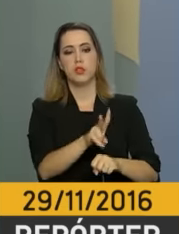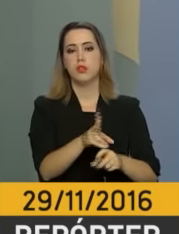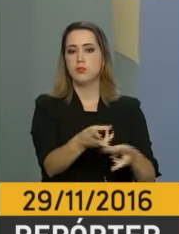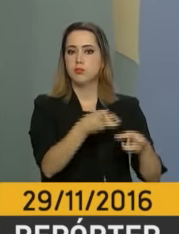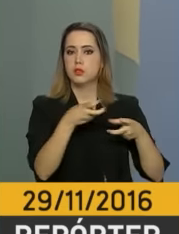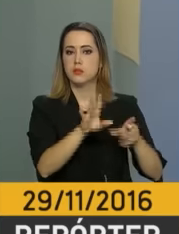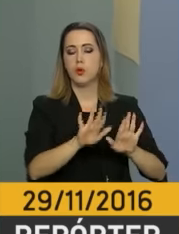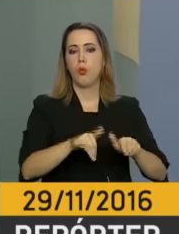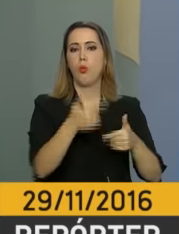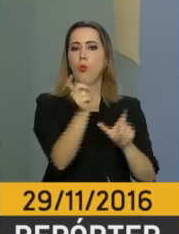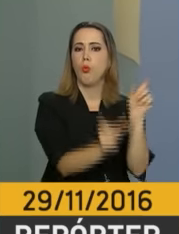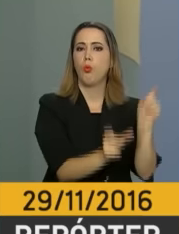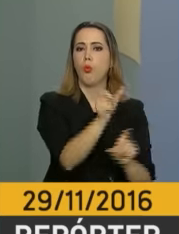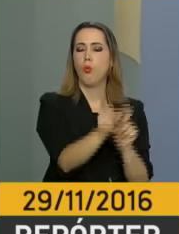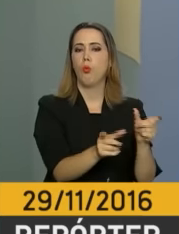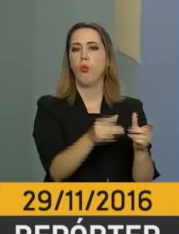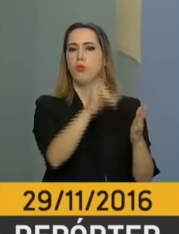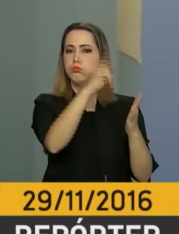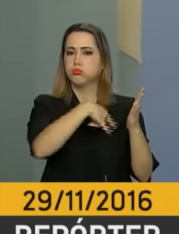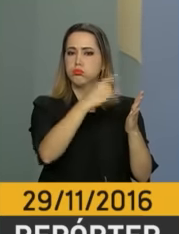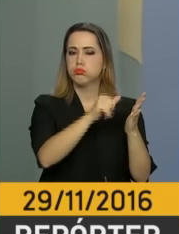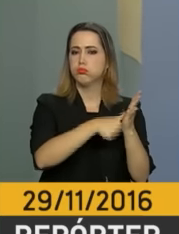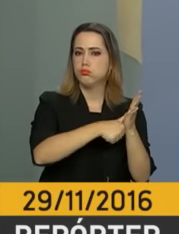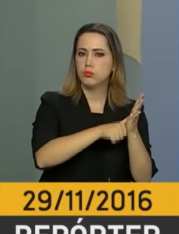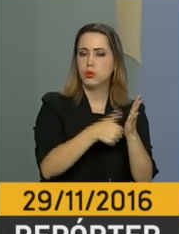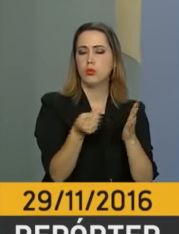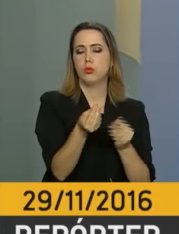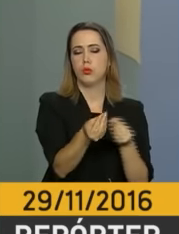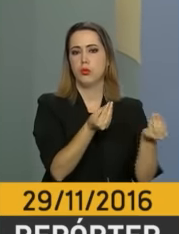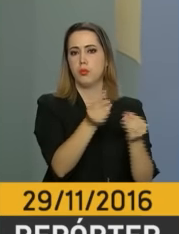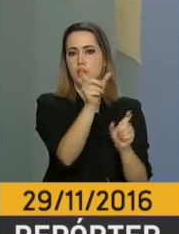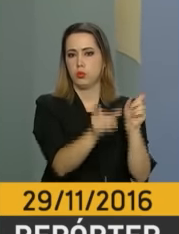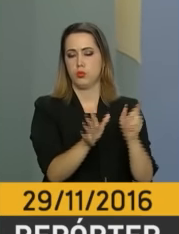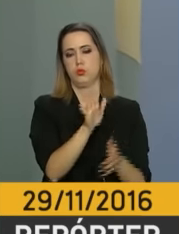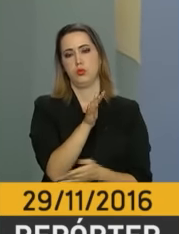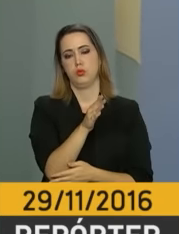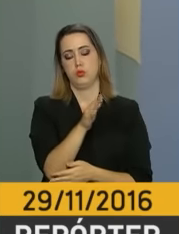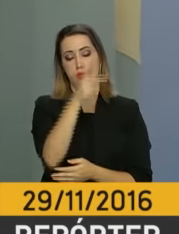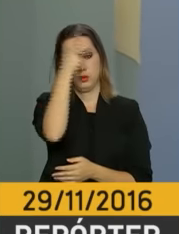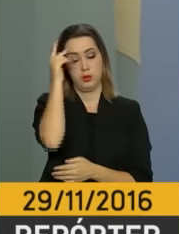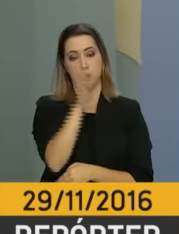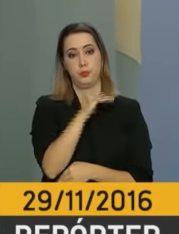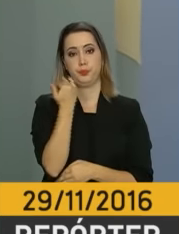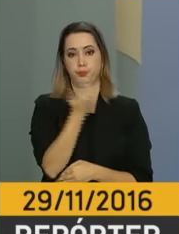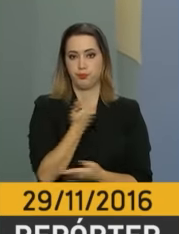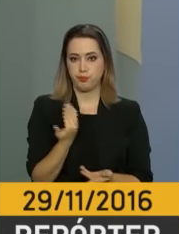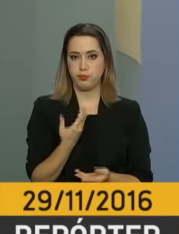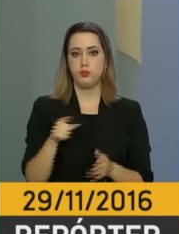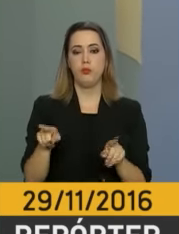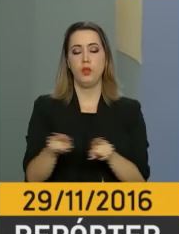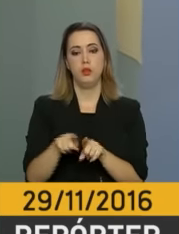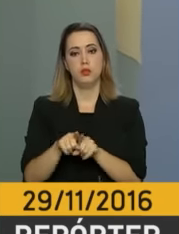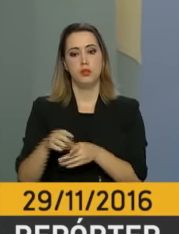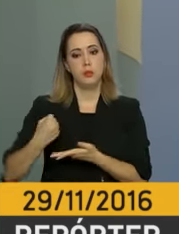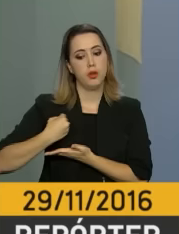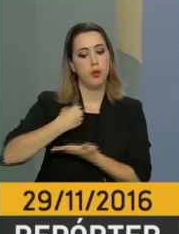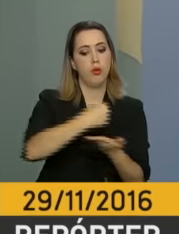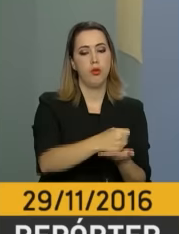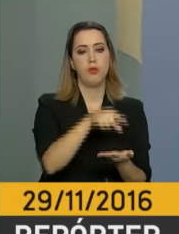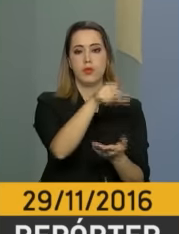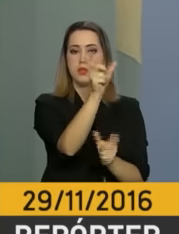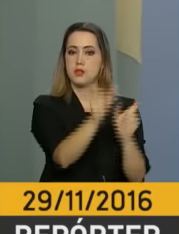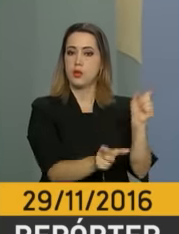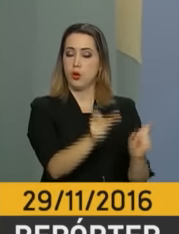corpos. A Prefeitura de Medellín colocou à disposição do governo brasileiro um espaço no aeroporto